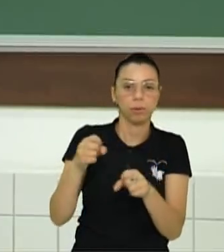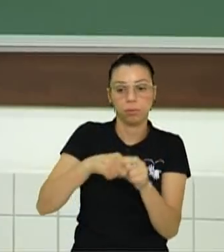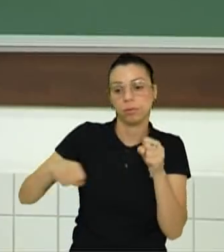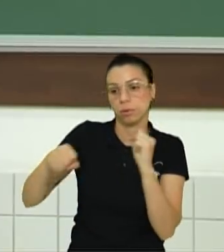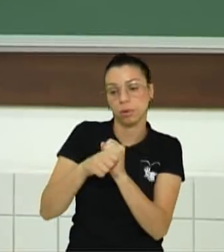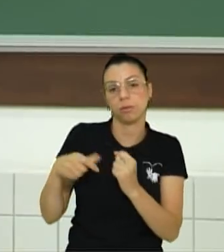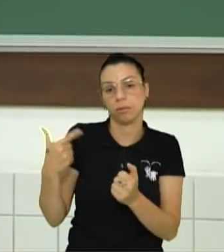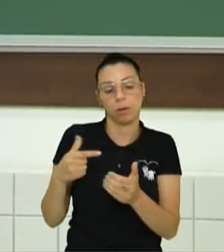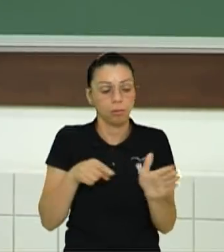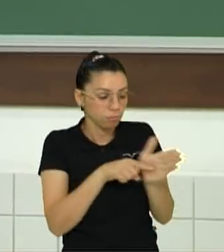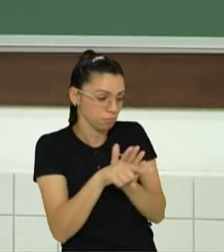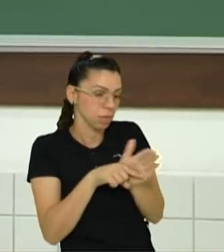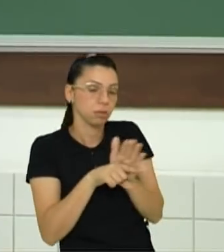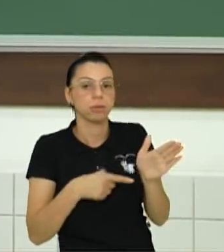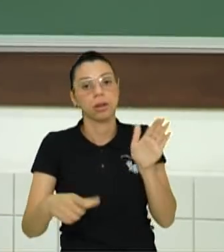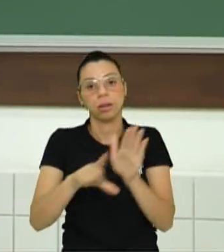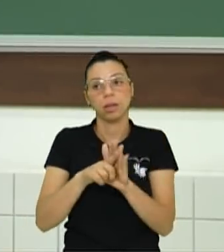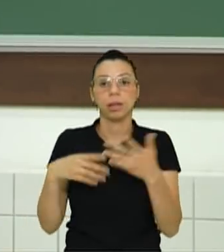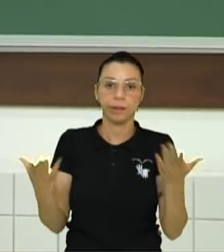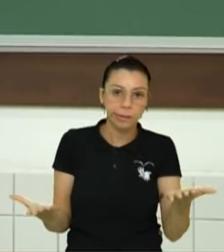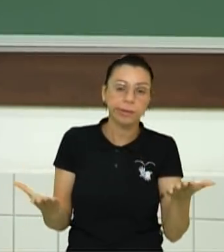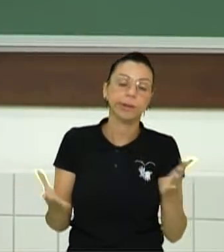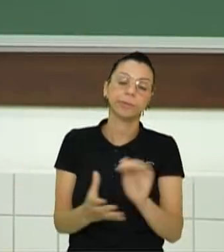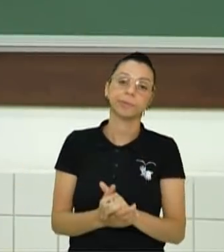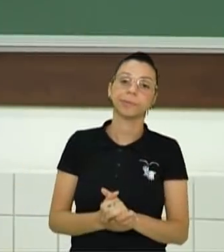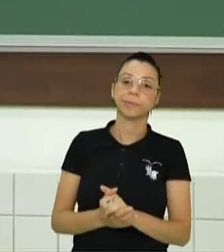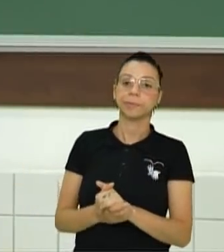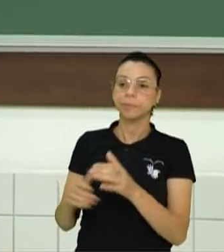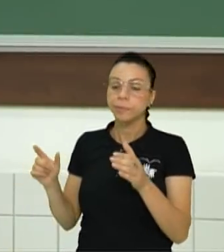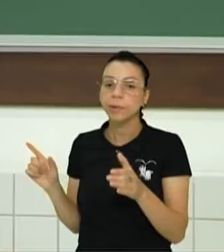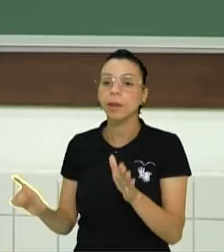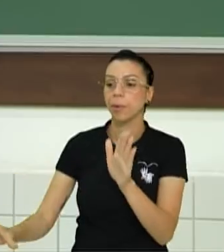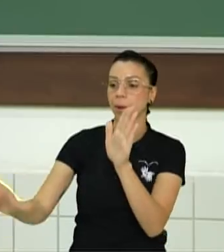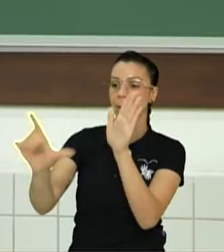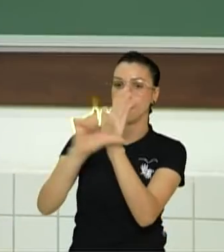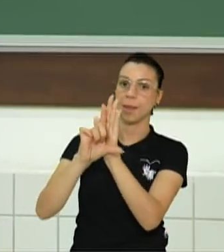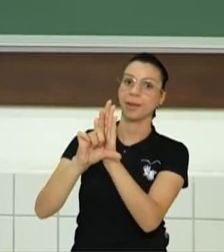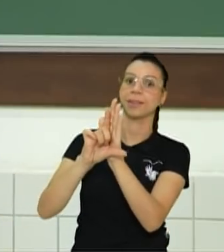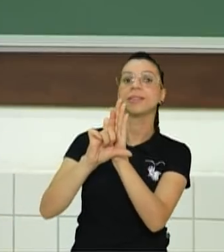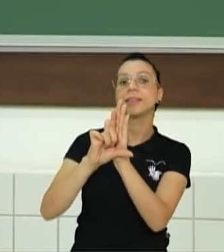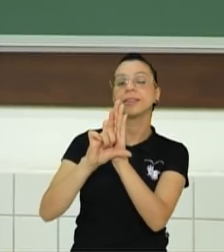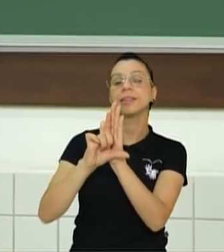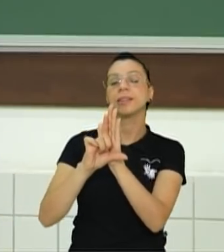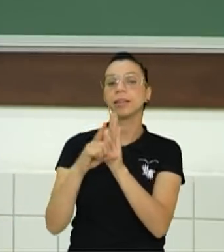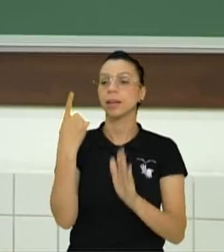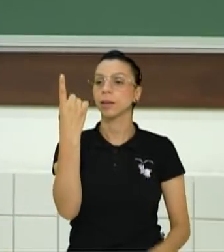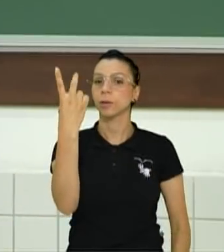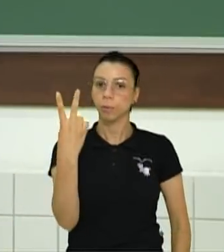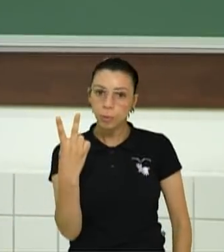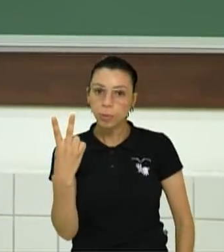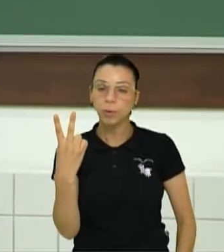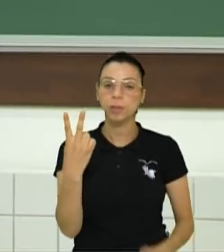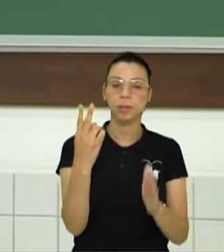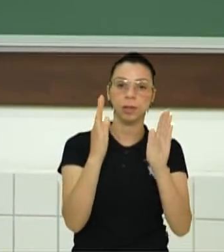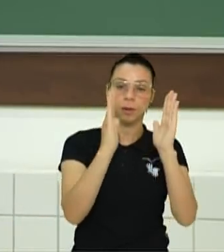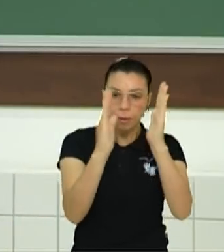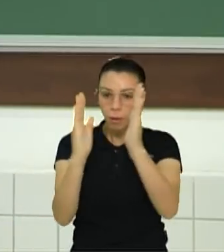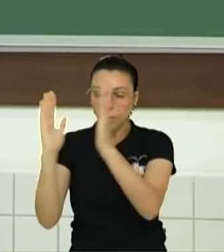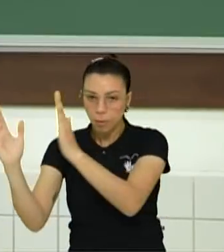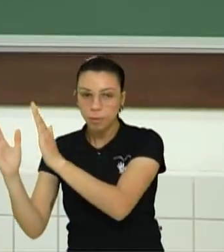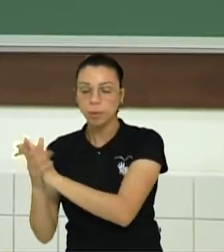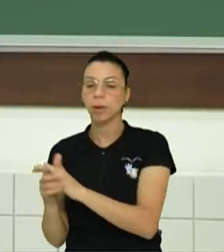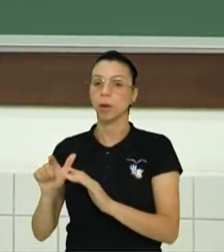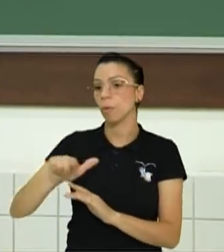aonde consultar as leis. Aí entra as chamadas Leis das 12 Tábuas, uma outra conquista dos plebeus